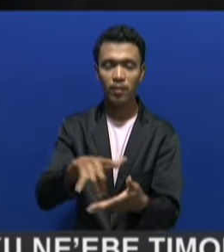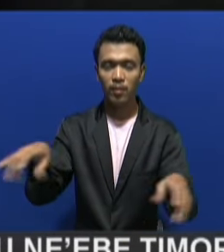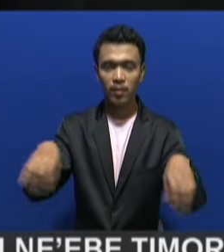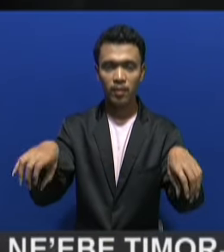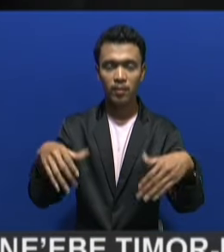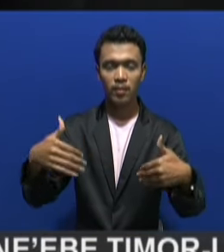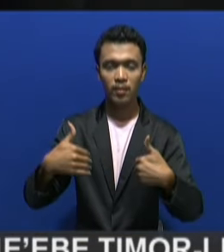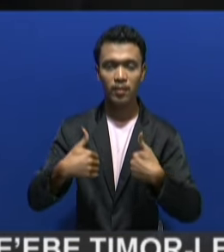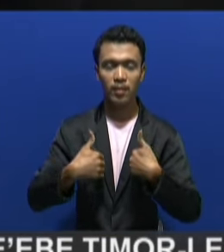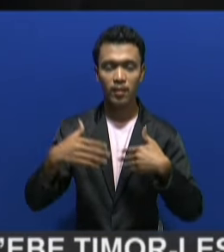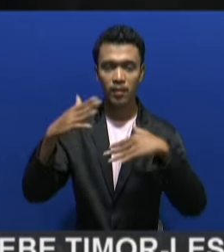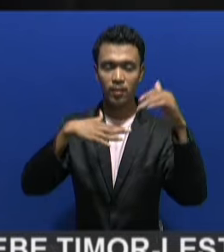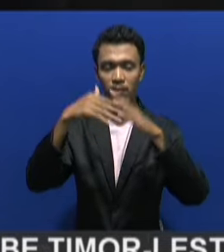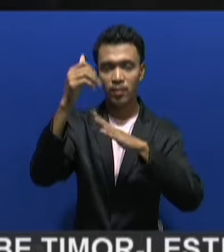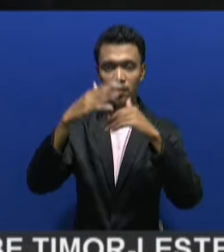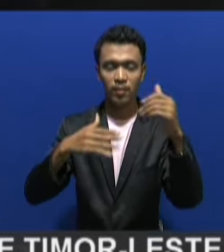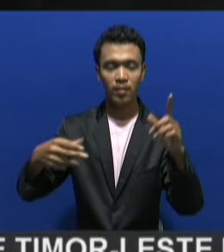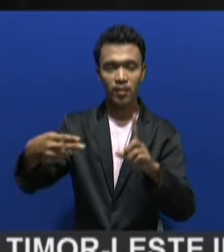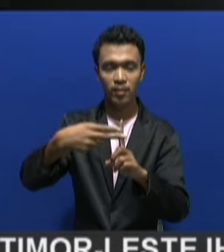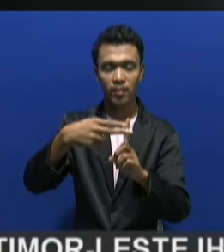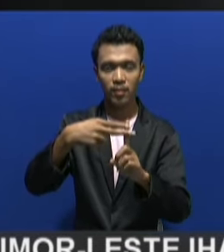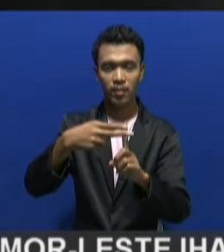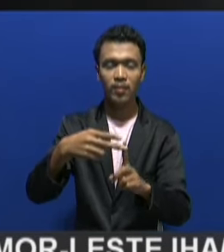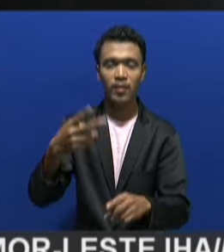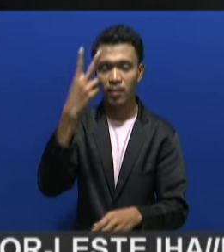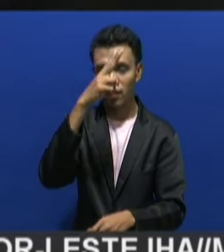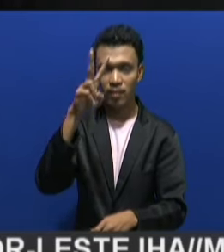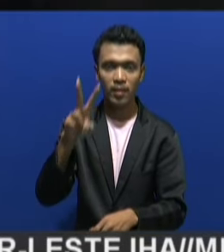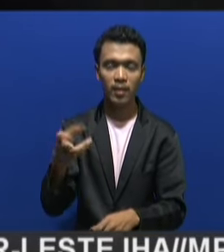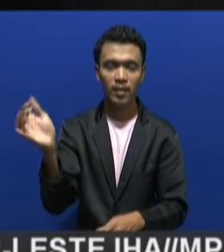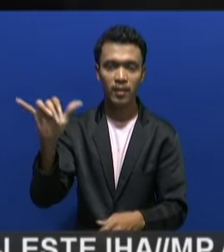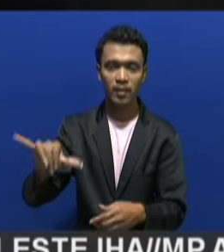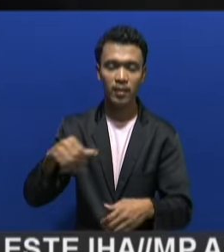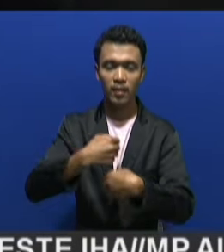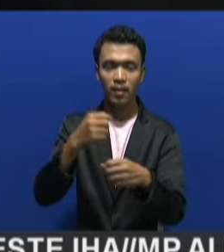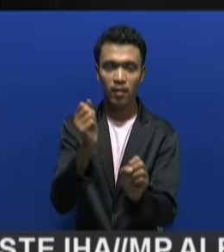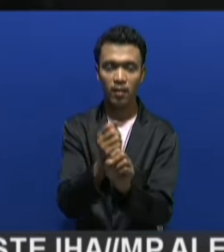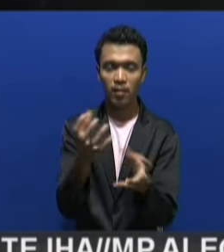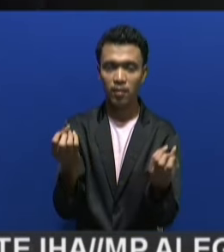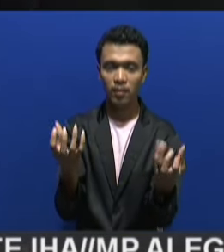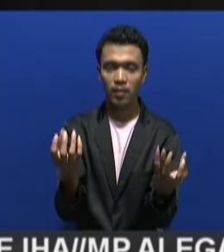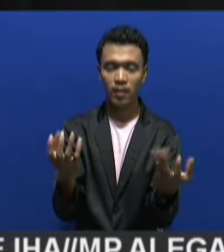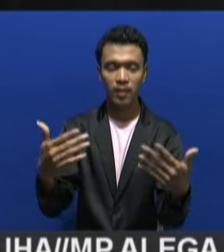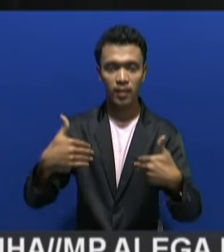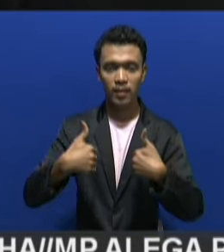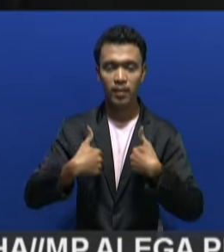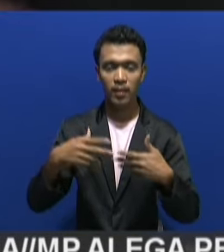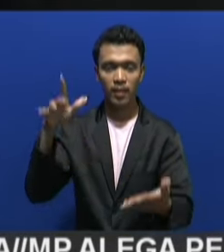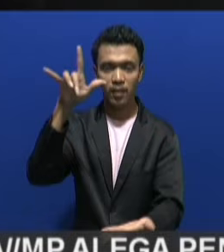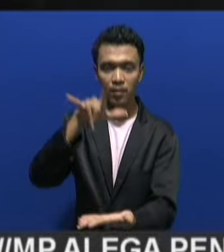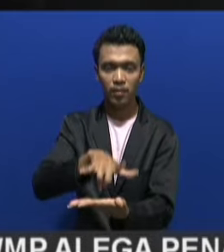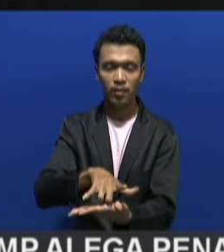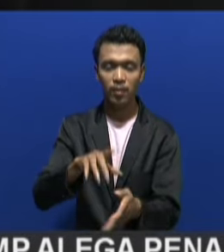em construção de hotéis, e dar é tão conhecido, se ir a bela rala, o balde do aeroporto, né? Para a rala aeroporto, né? Sai